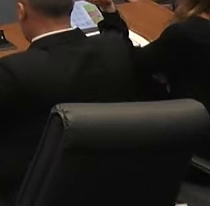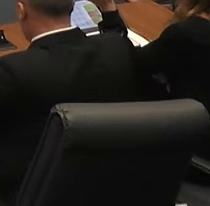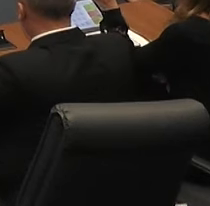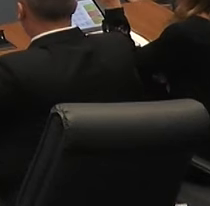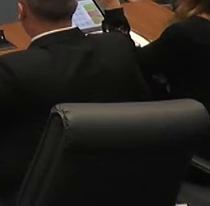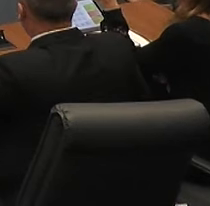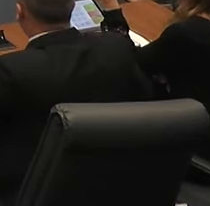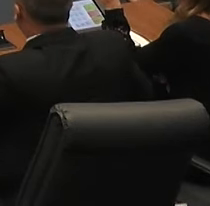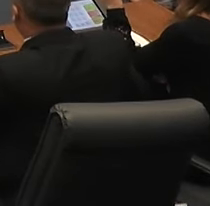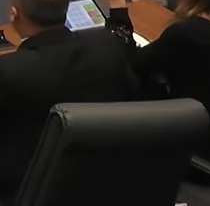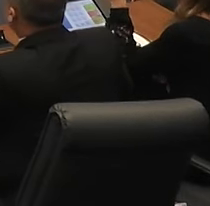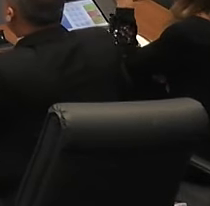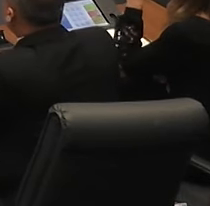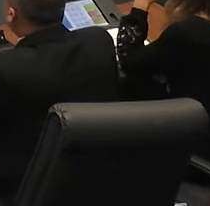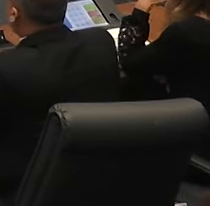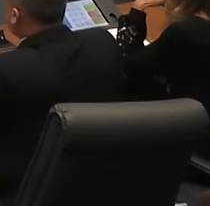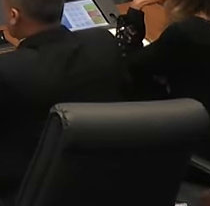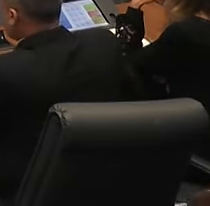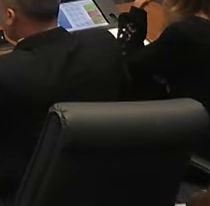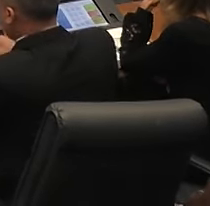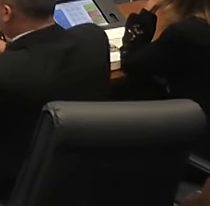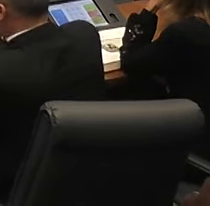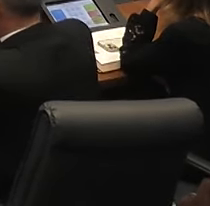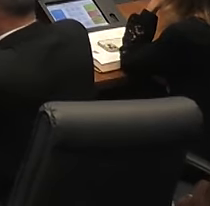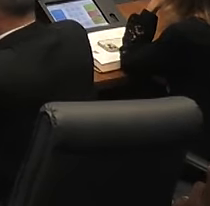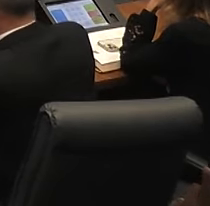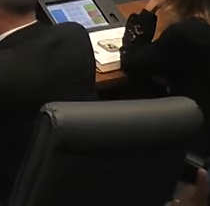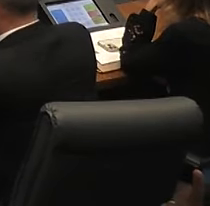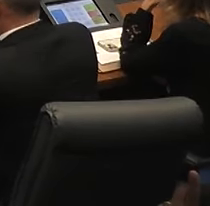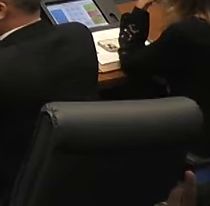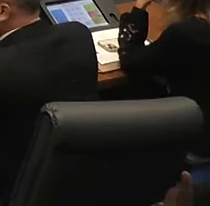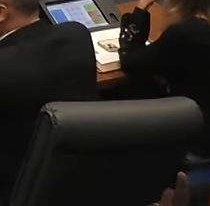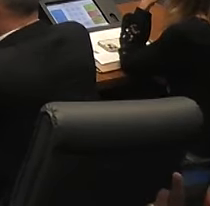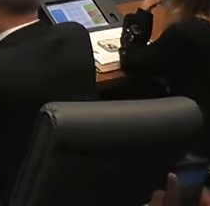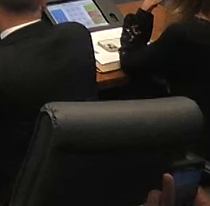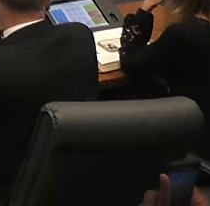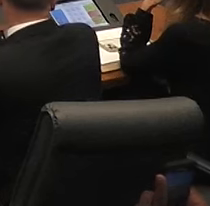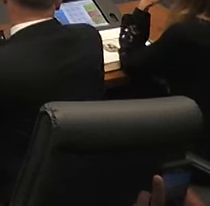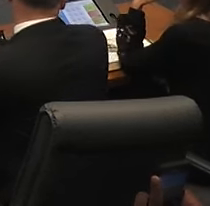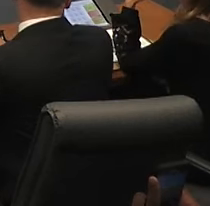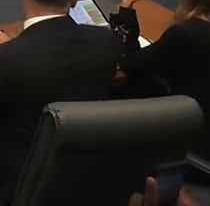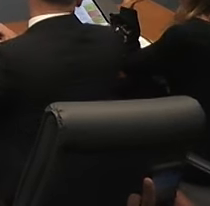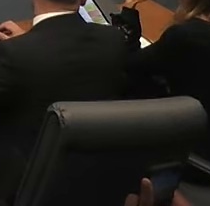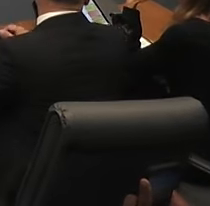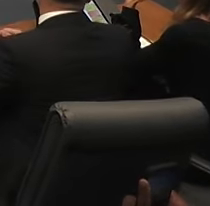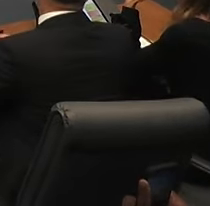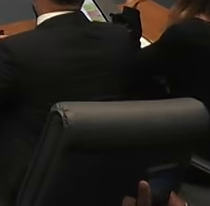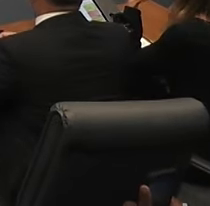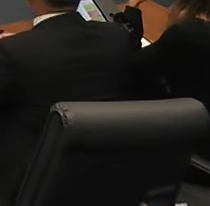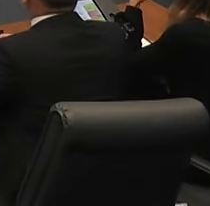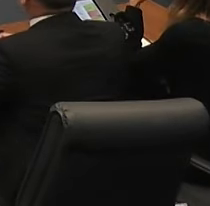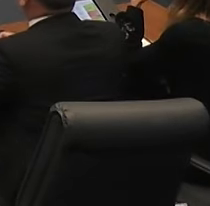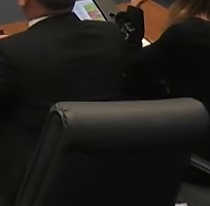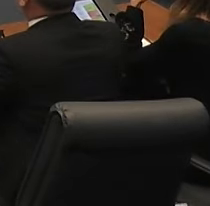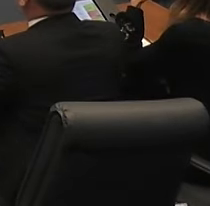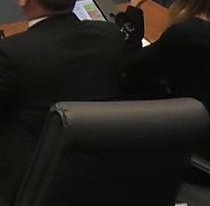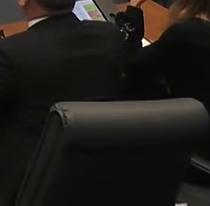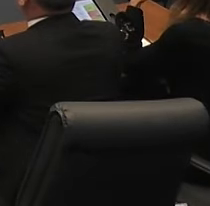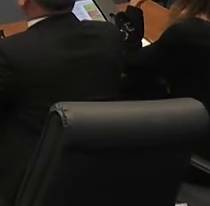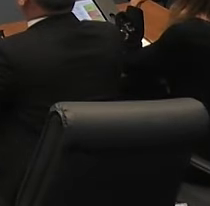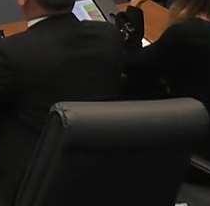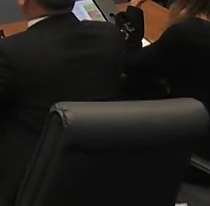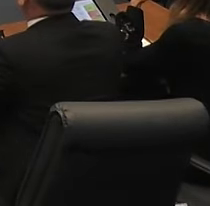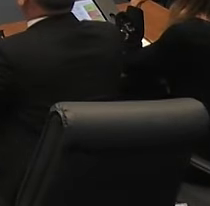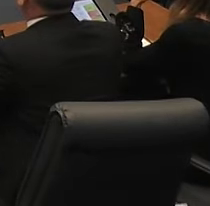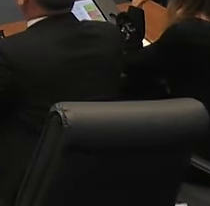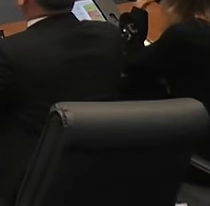Verificação, senhor presidente. Por favor. Senhor presidente. Para encaminhar pela bancada do pessoal. Depois quero encaminhar, senhor presidente.